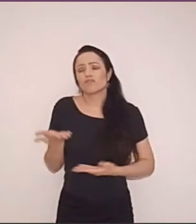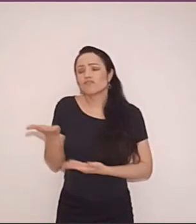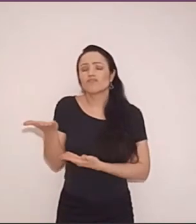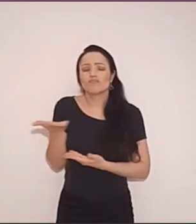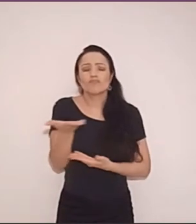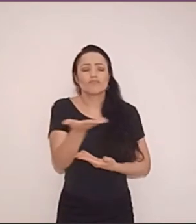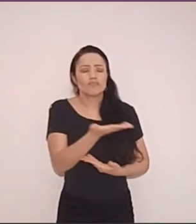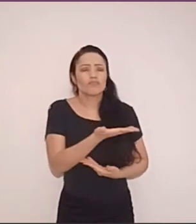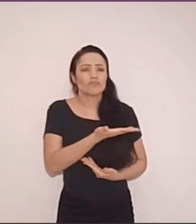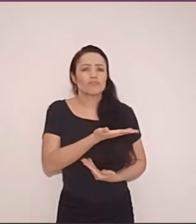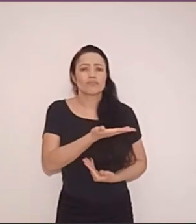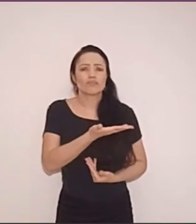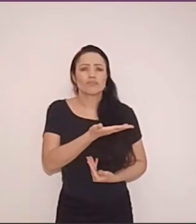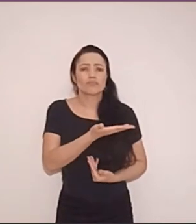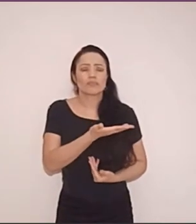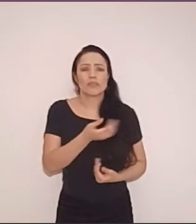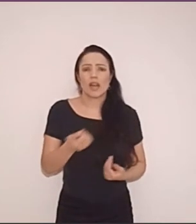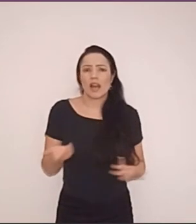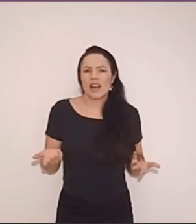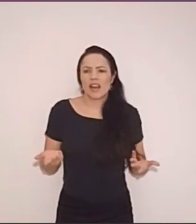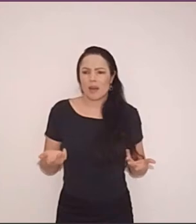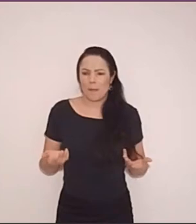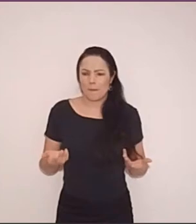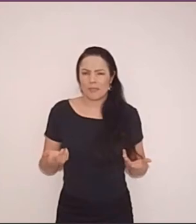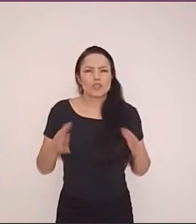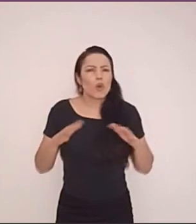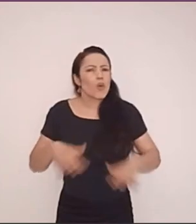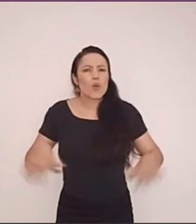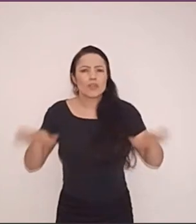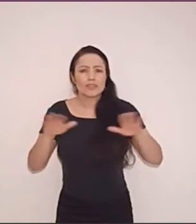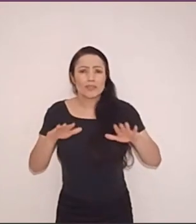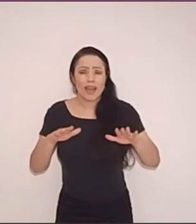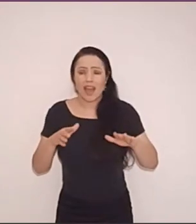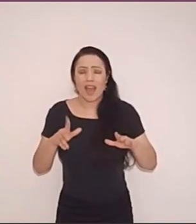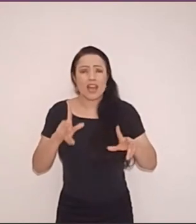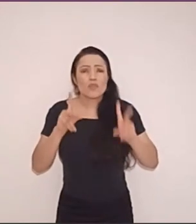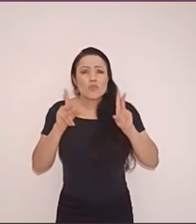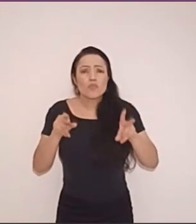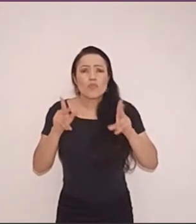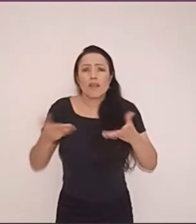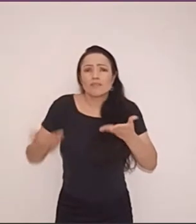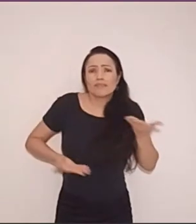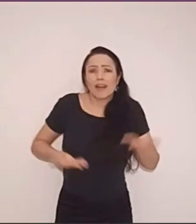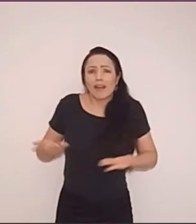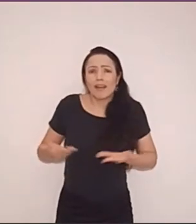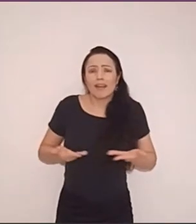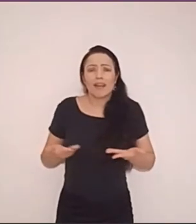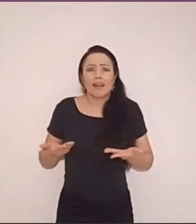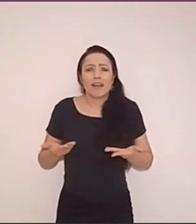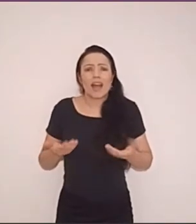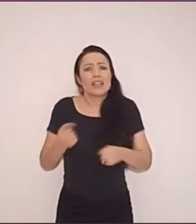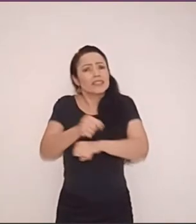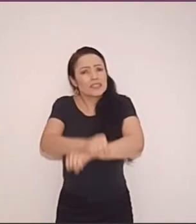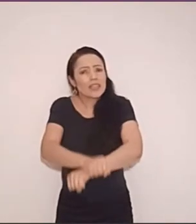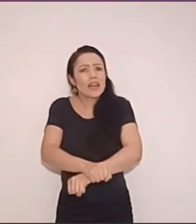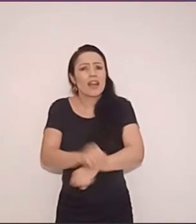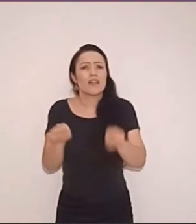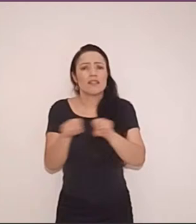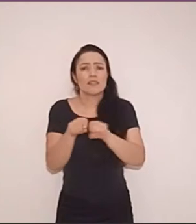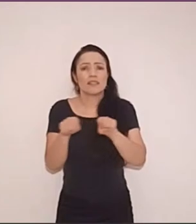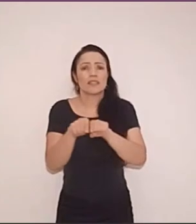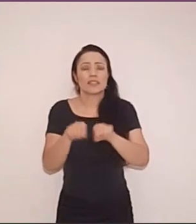Ana Maria da Silva servente de pedreiro essas pessoas todas são certo e sai você não fosse empregada escravo